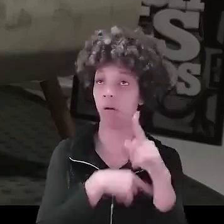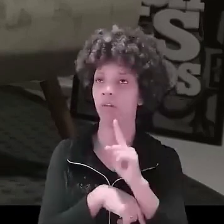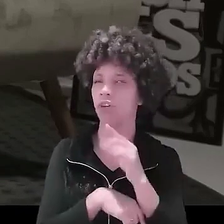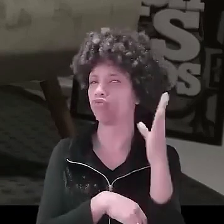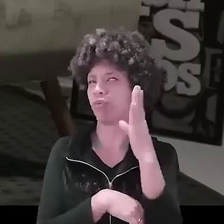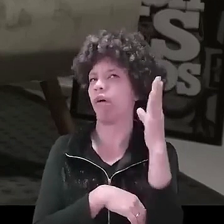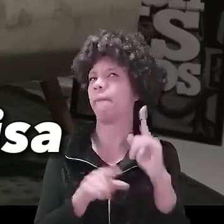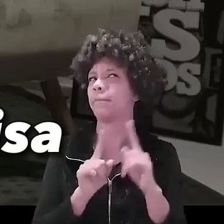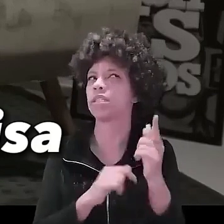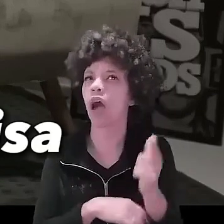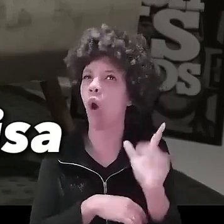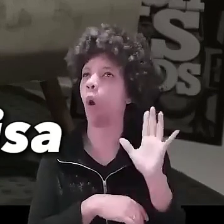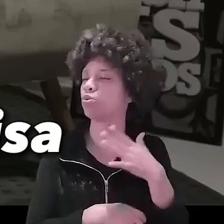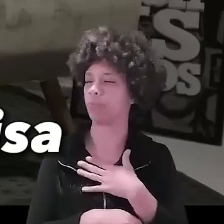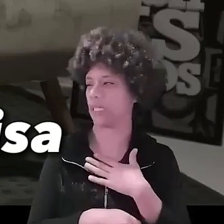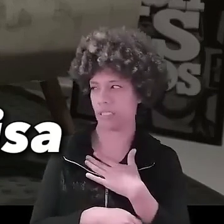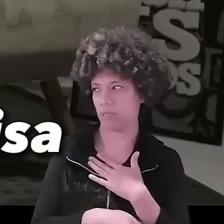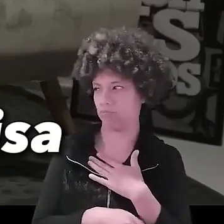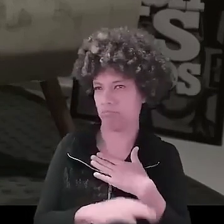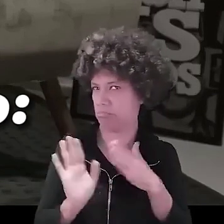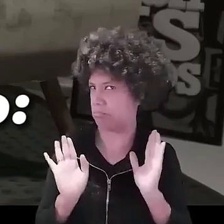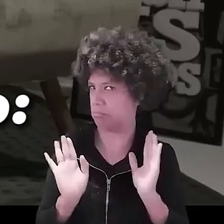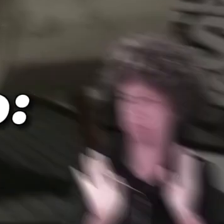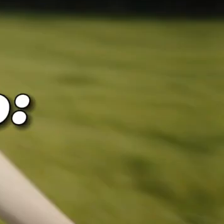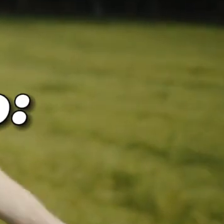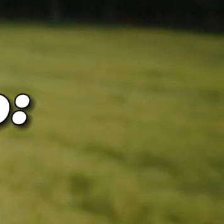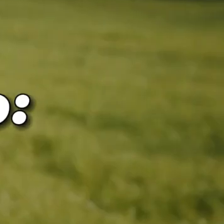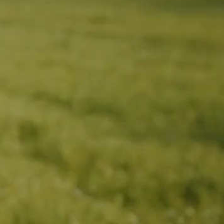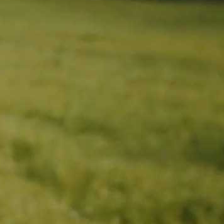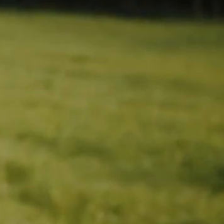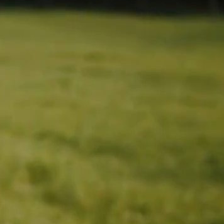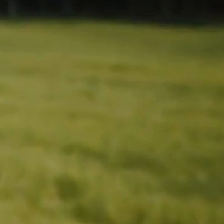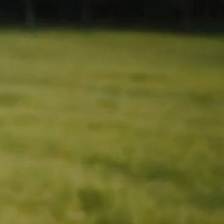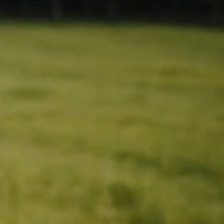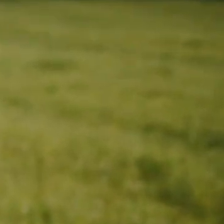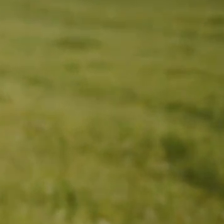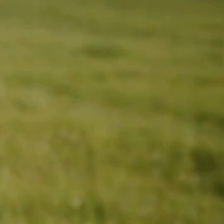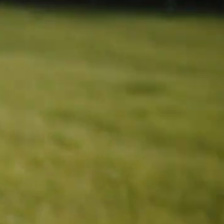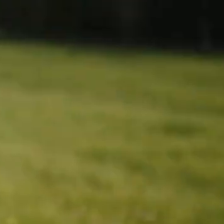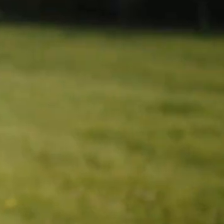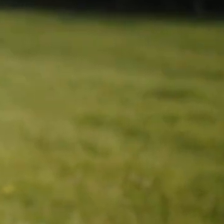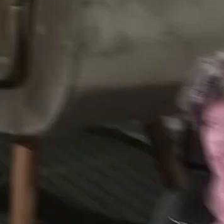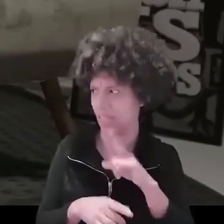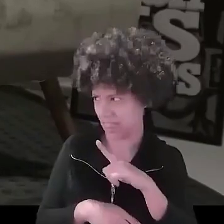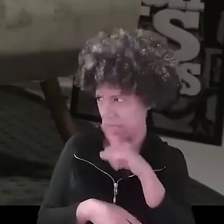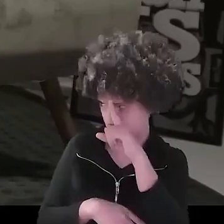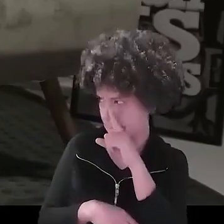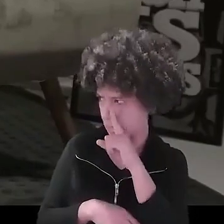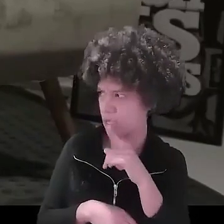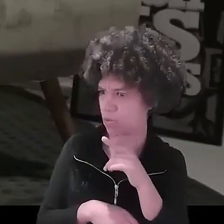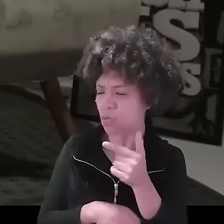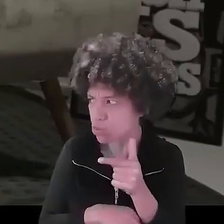de não foi de chapado, é um outro tipo de coisa que dá uma parada meio, caralho, que legal, o mundo é legal, tudo é legal, tal. Tem